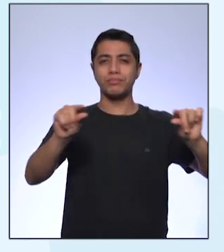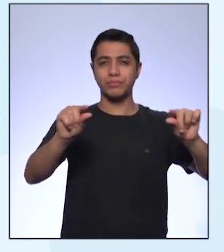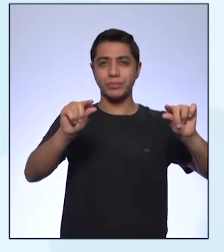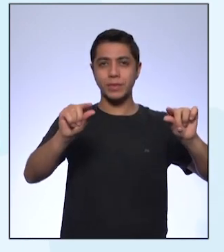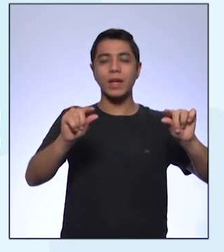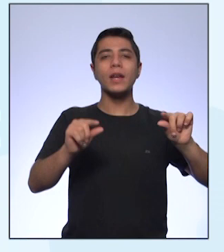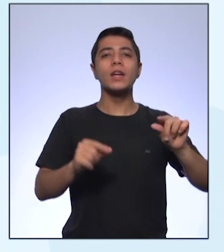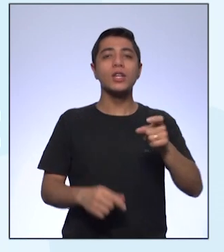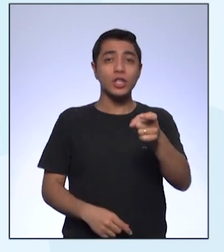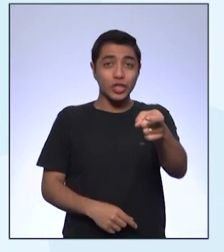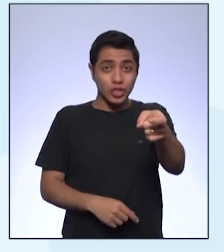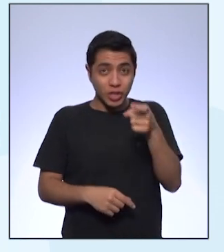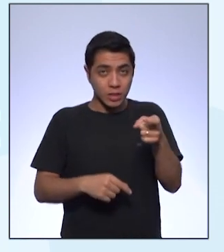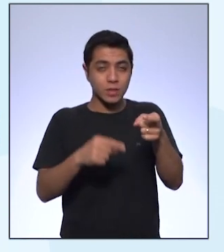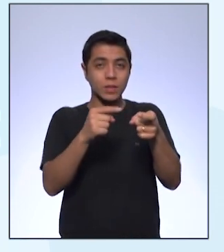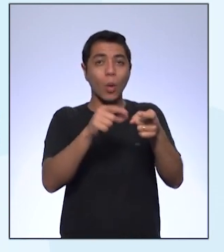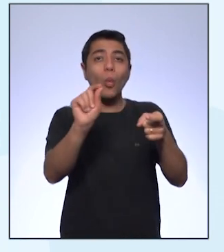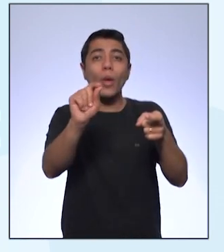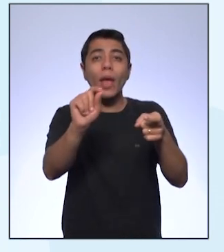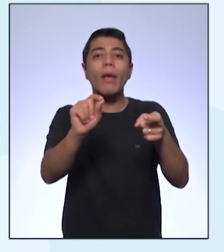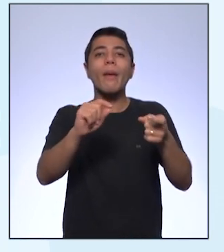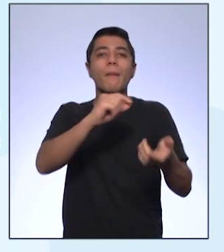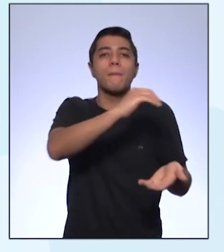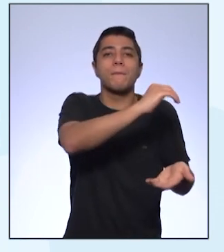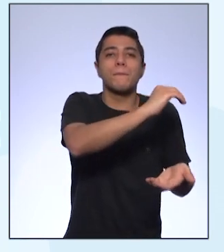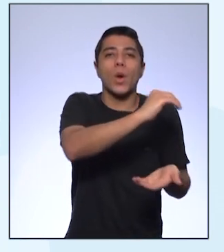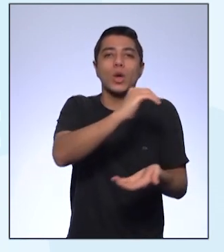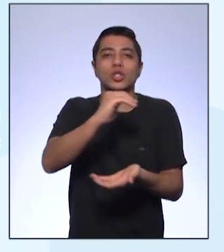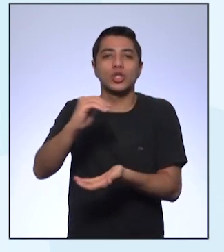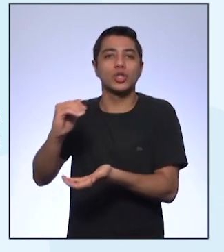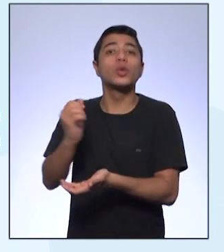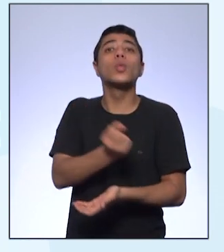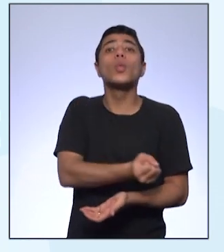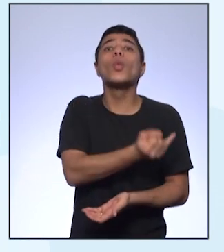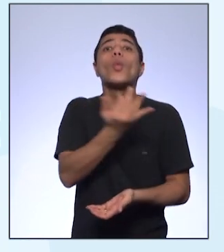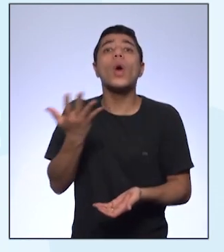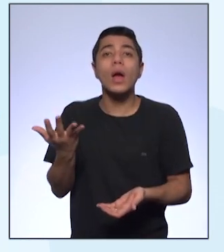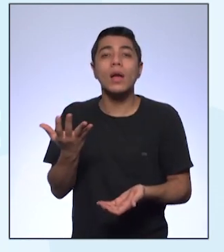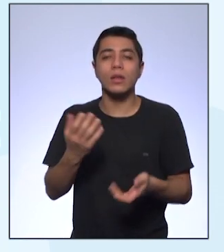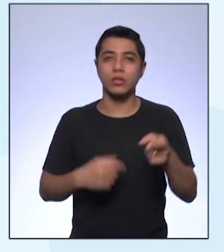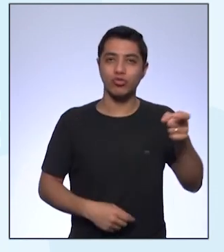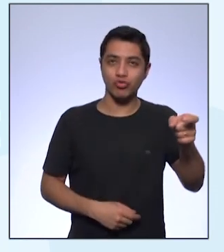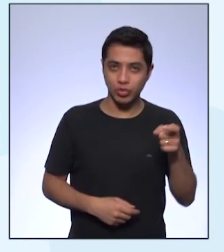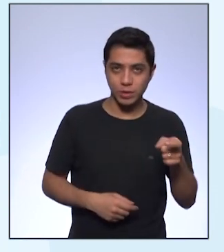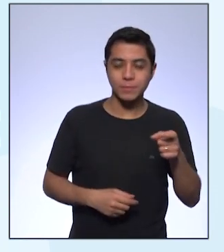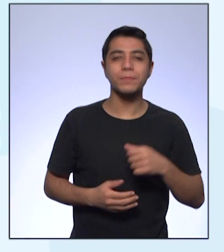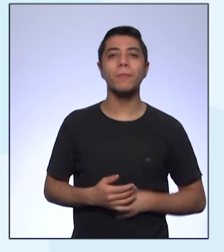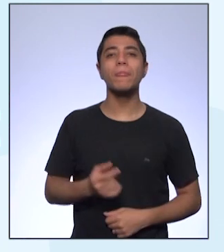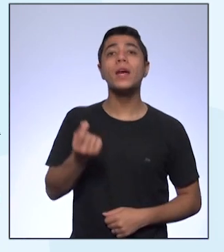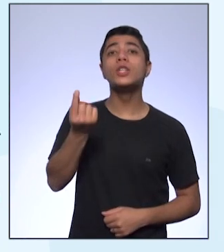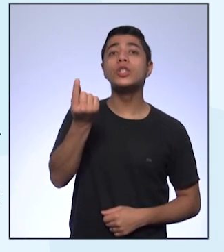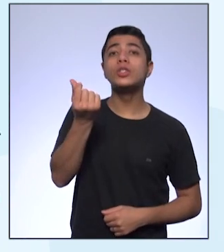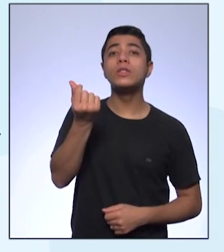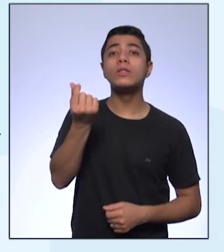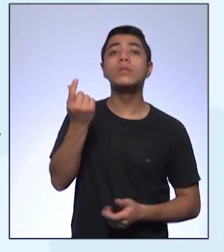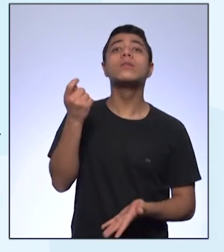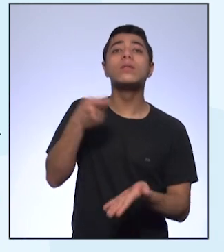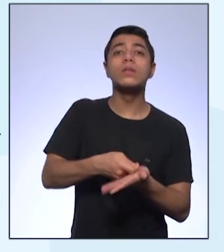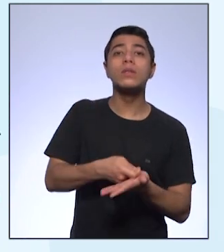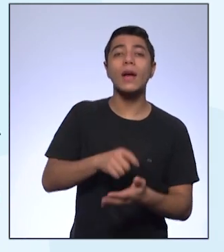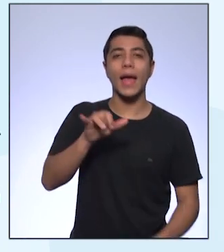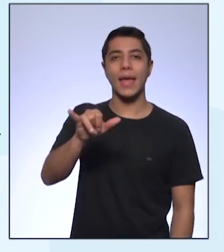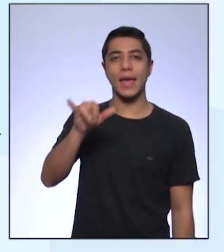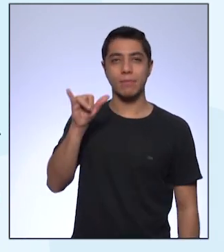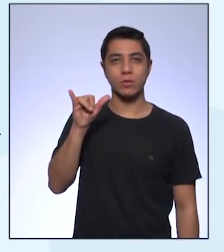potes extras e y, o valor a ser pago por eles? Vamos lá na sequência e aí a gente